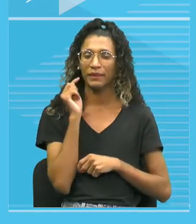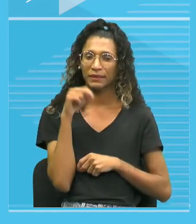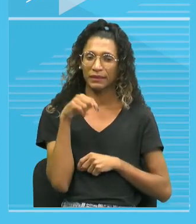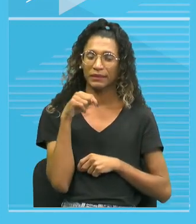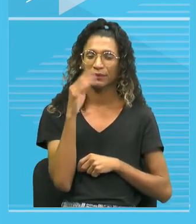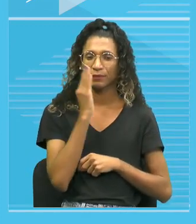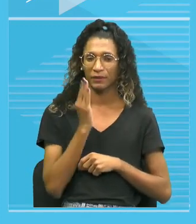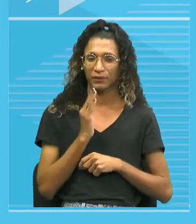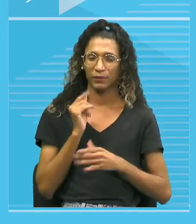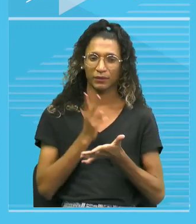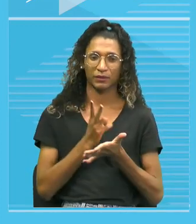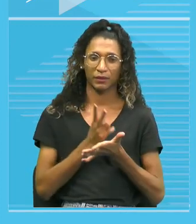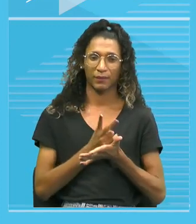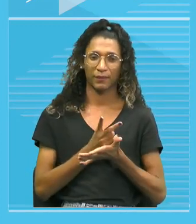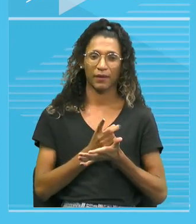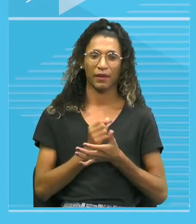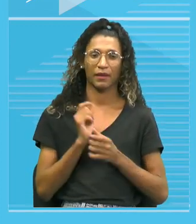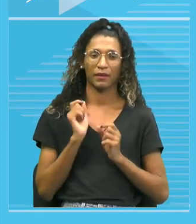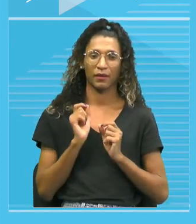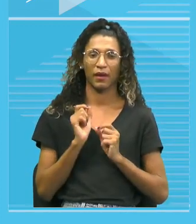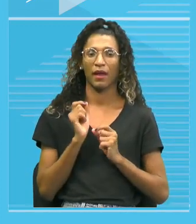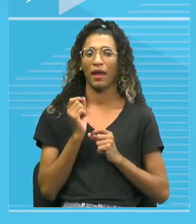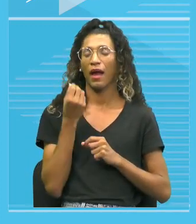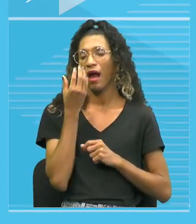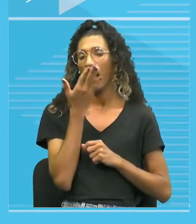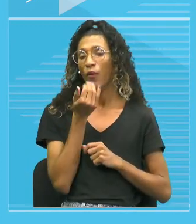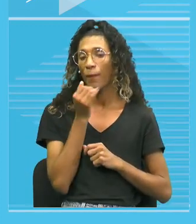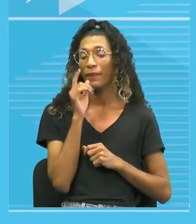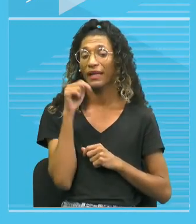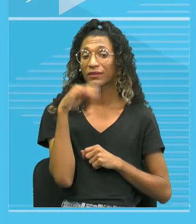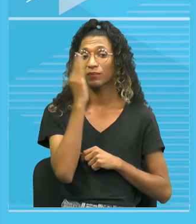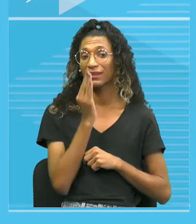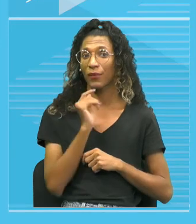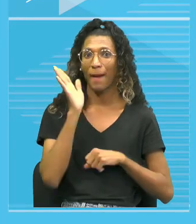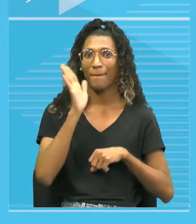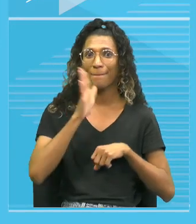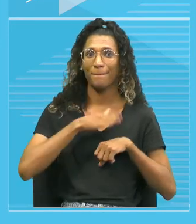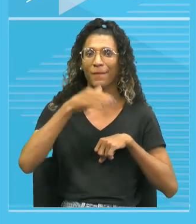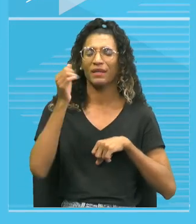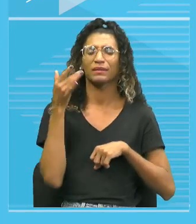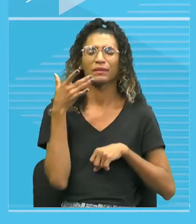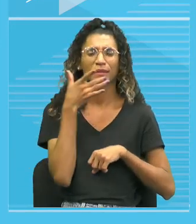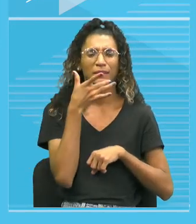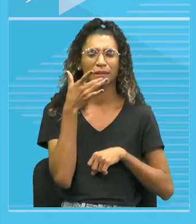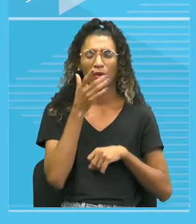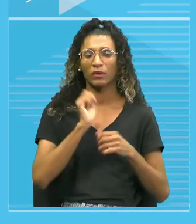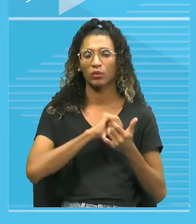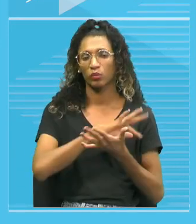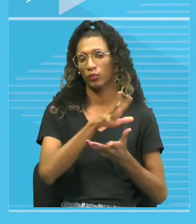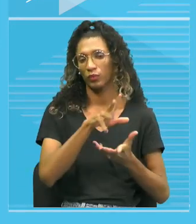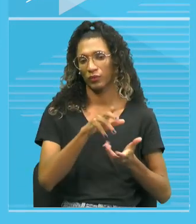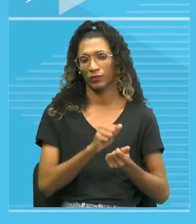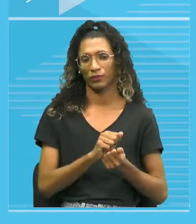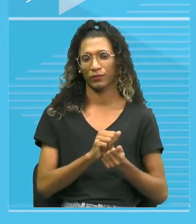diária, ela é uma das mais saborosas e saudáveis do mundo. Só para você ter uma ideia.